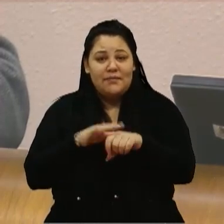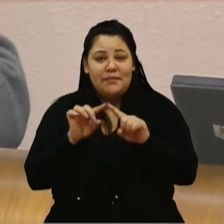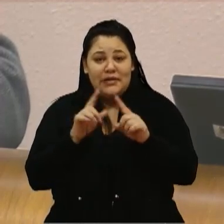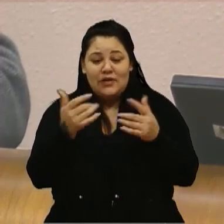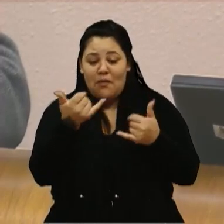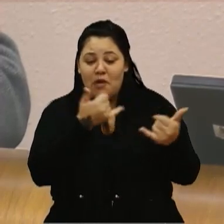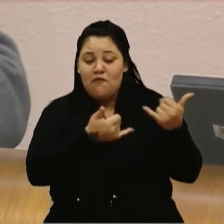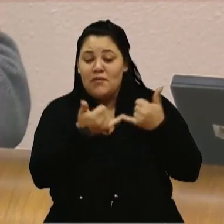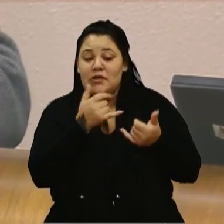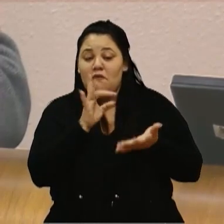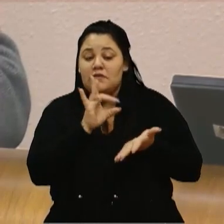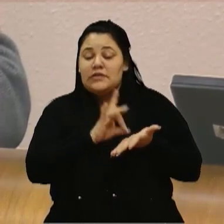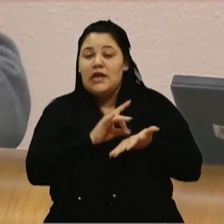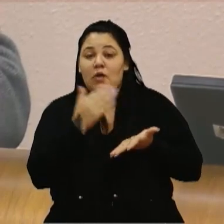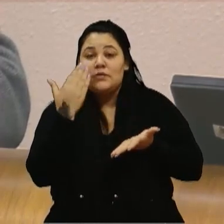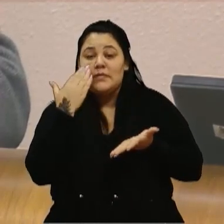séria.